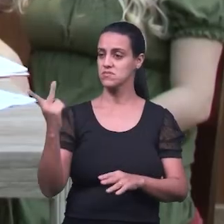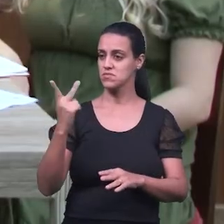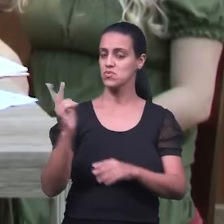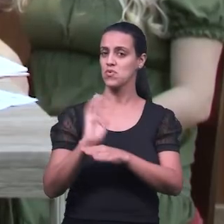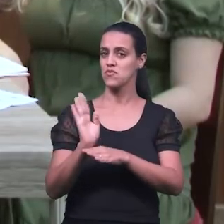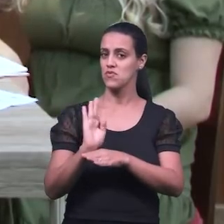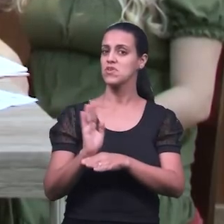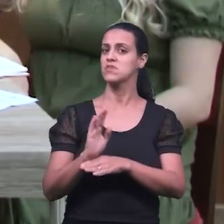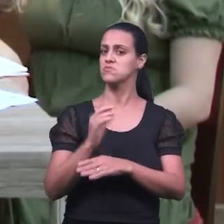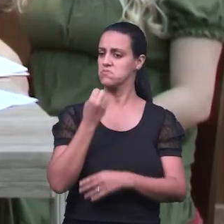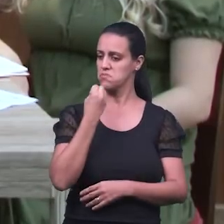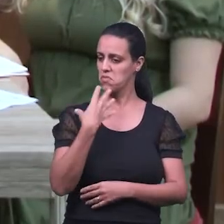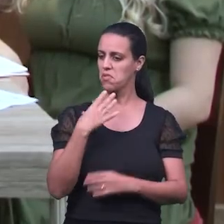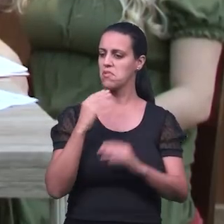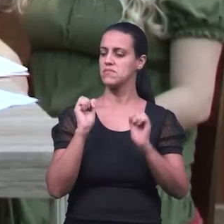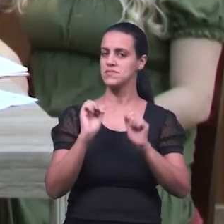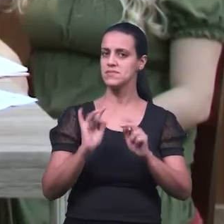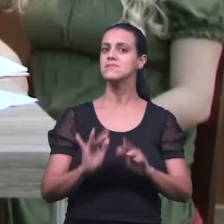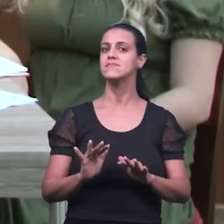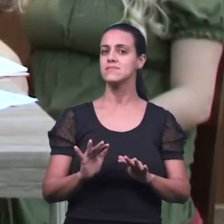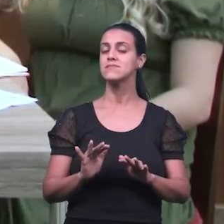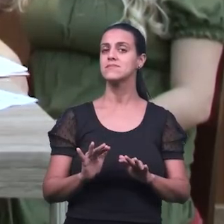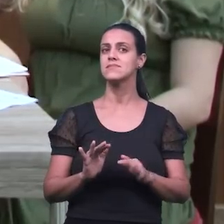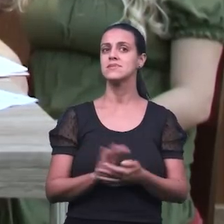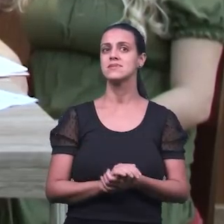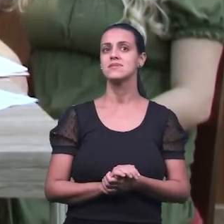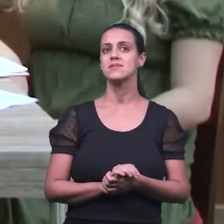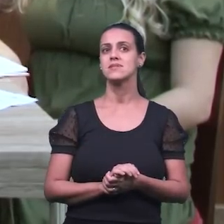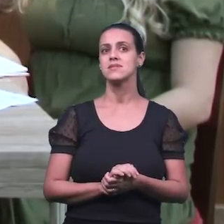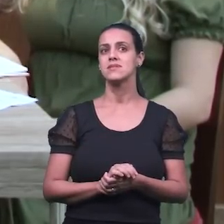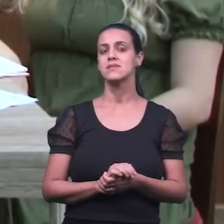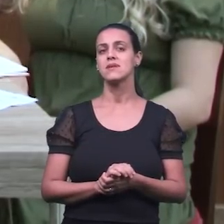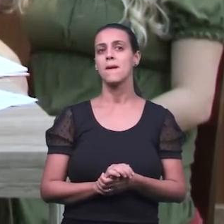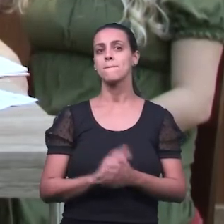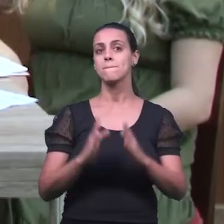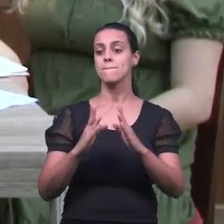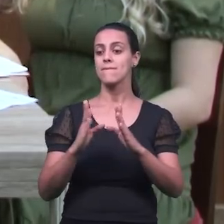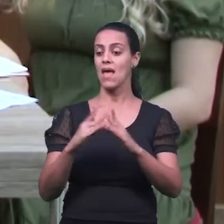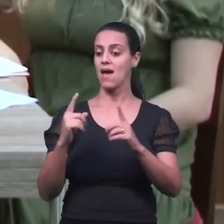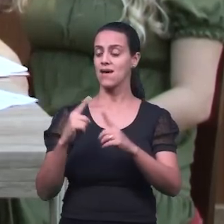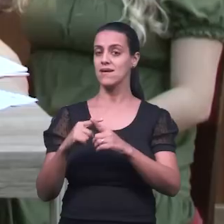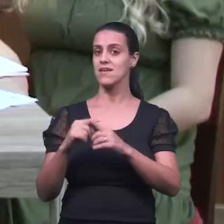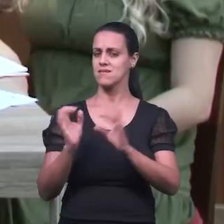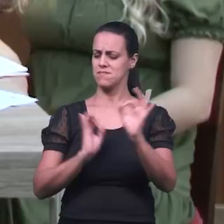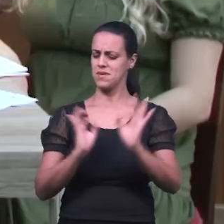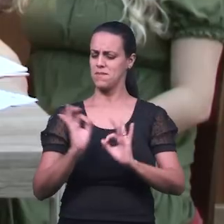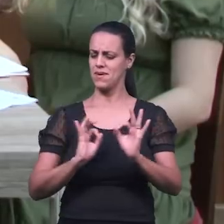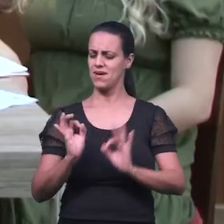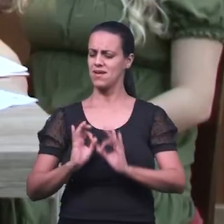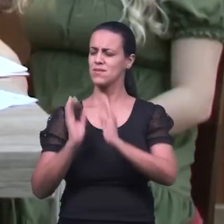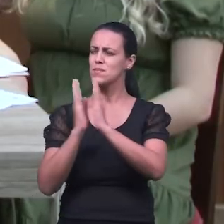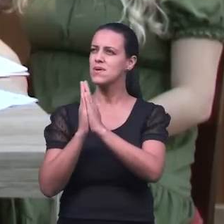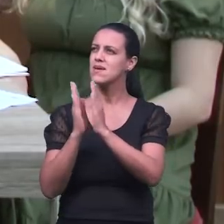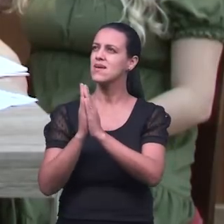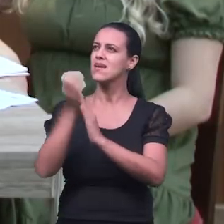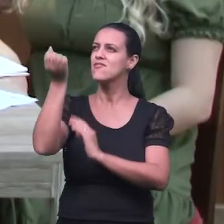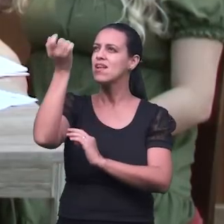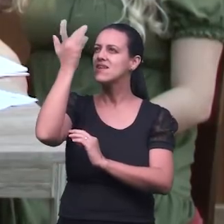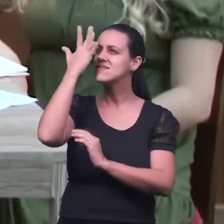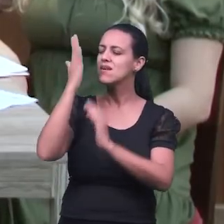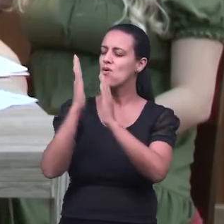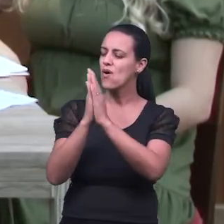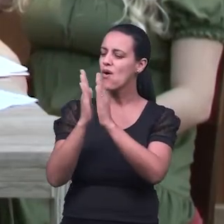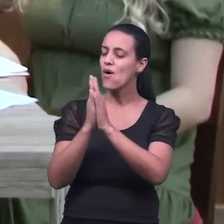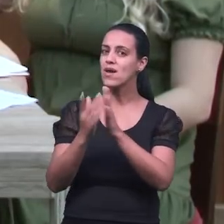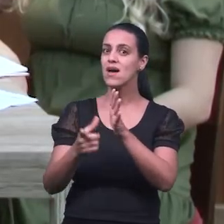respostas alcançadas foram uma bênção e a gente vê justamente sobre isso, que é a igreja ela se preparando, buscando a luz, buscando a revelação